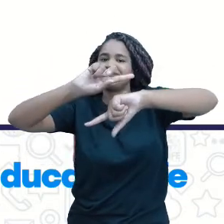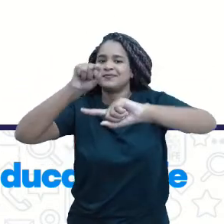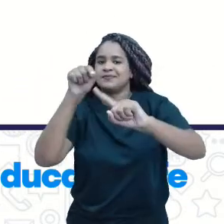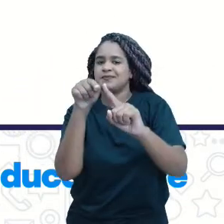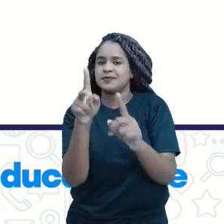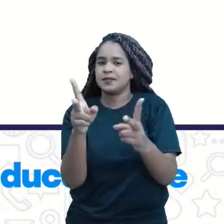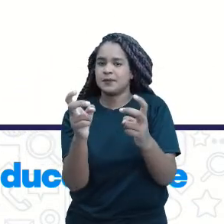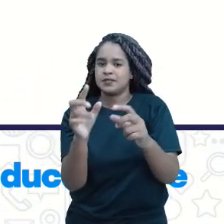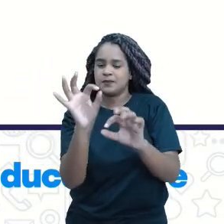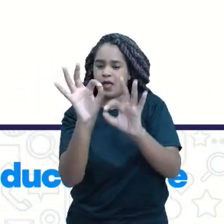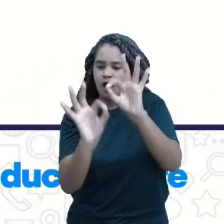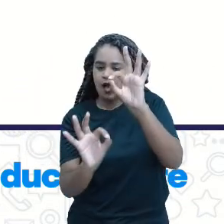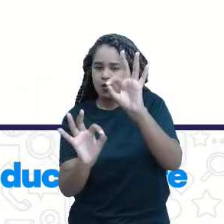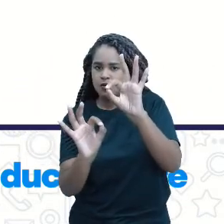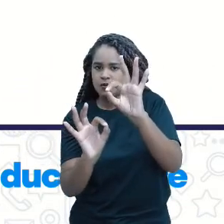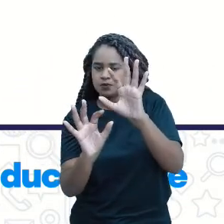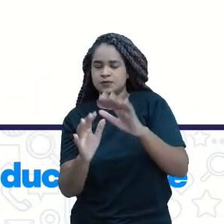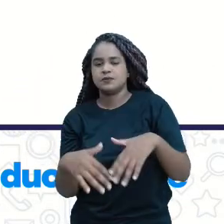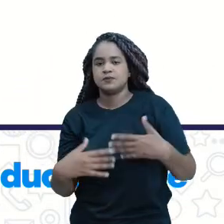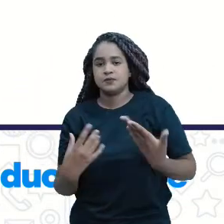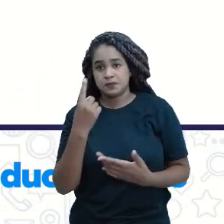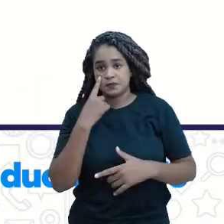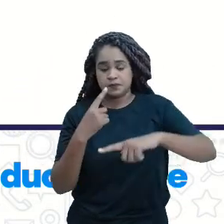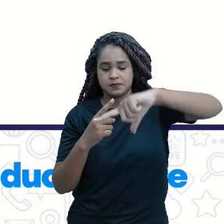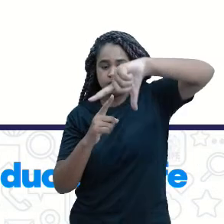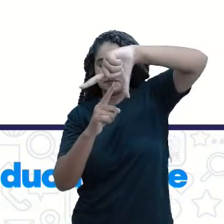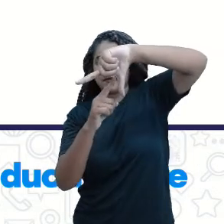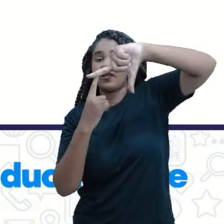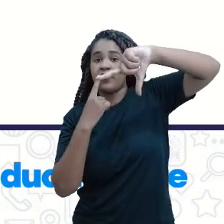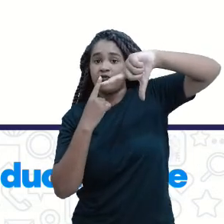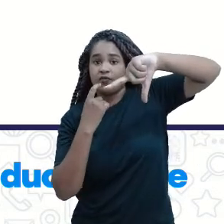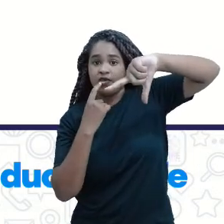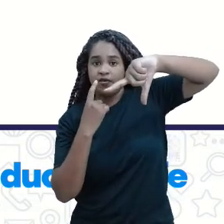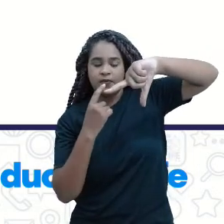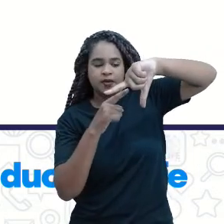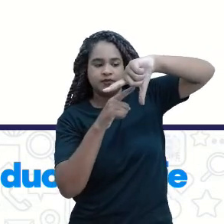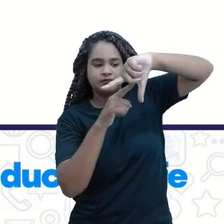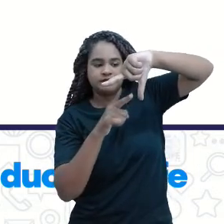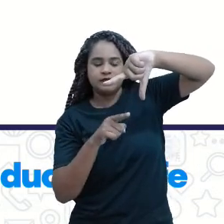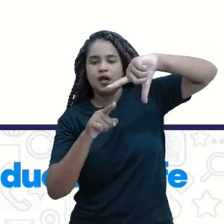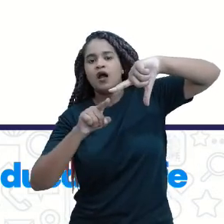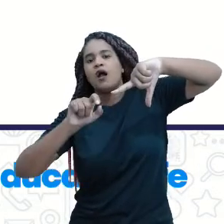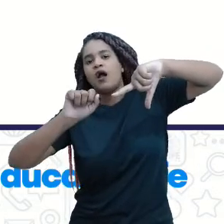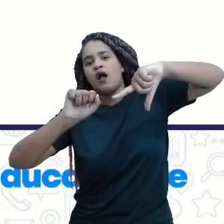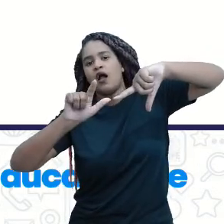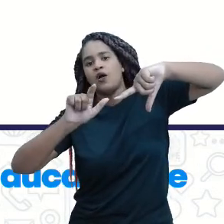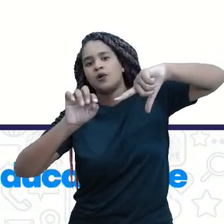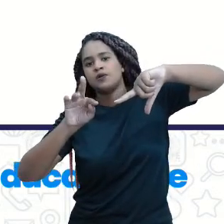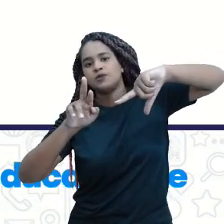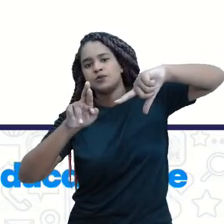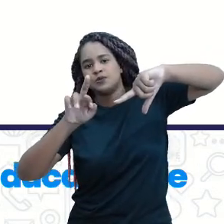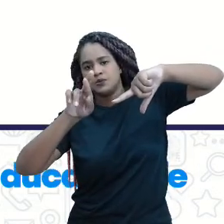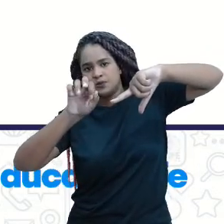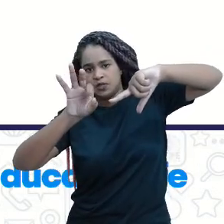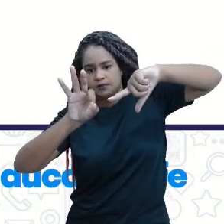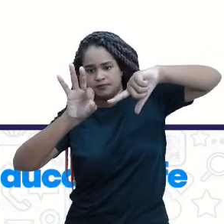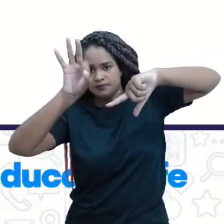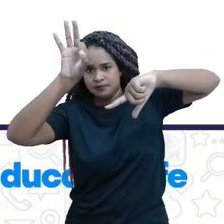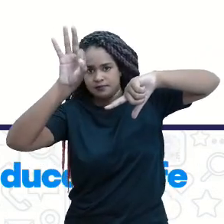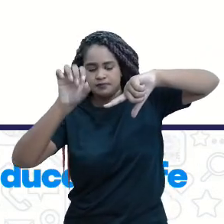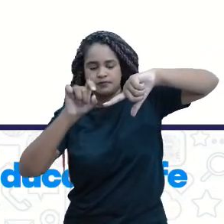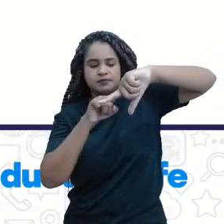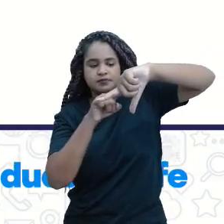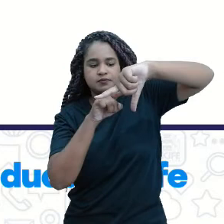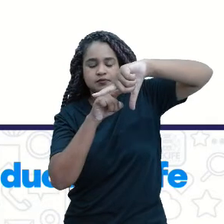né? A altura sendo aí o segmento vermelhinho, a gente tem que os dois catetos que estão formando esse ângulo de 90